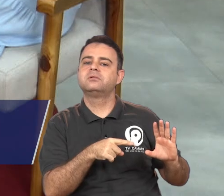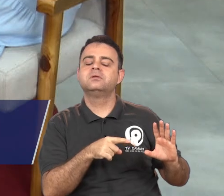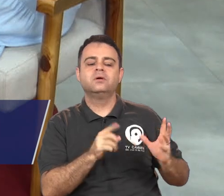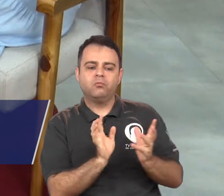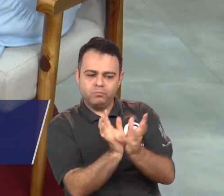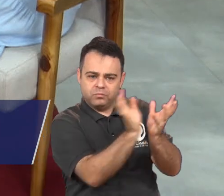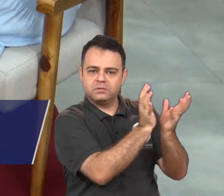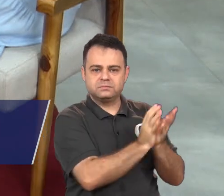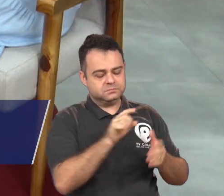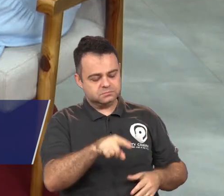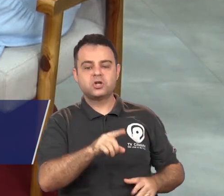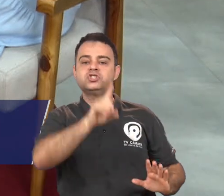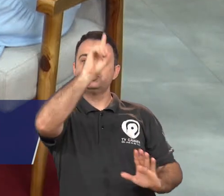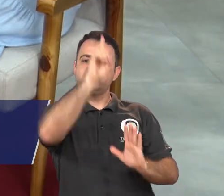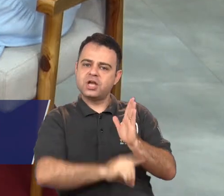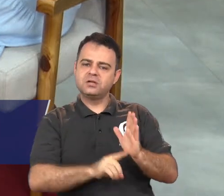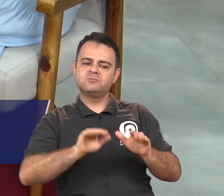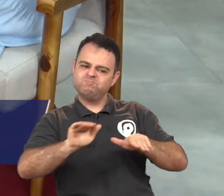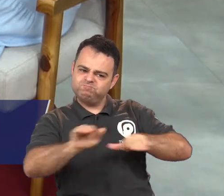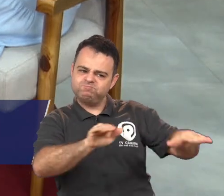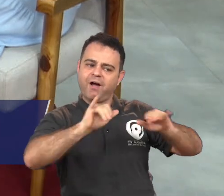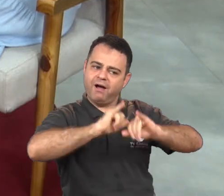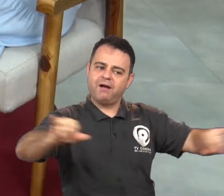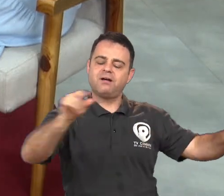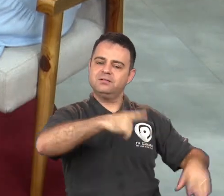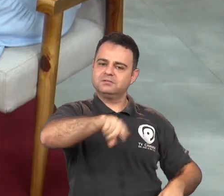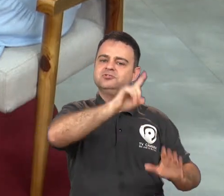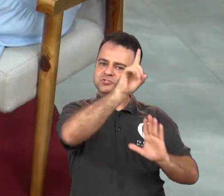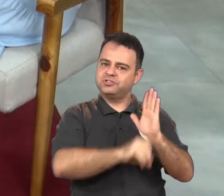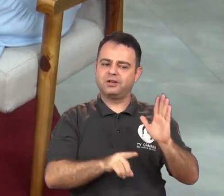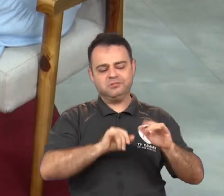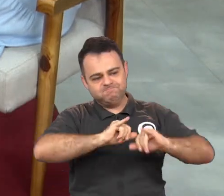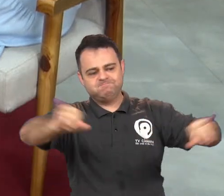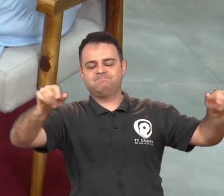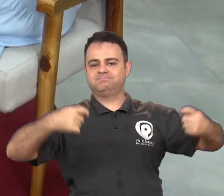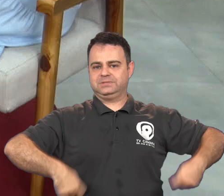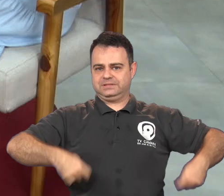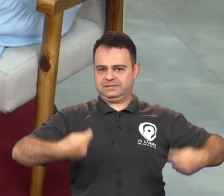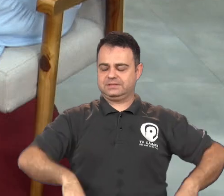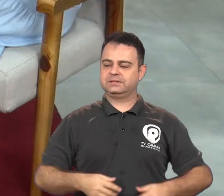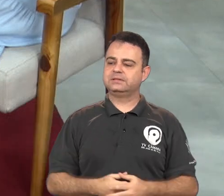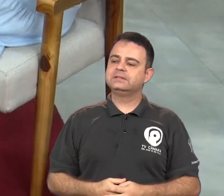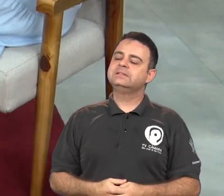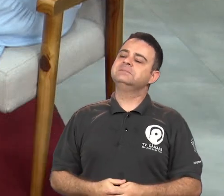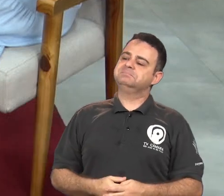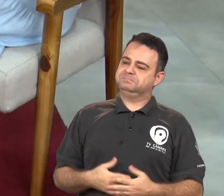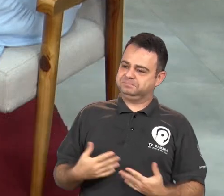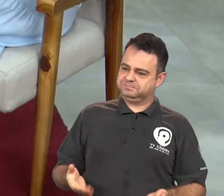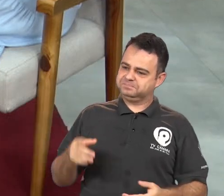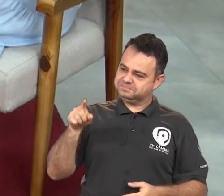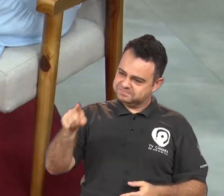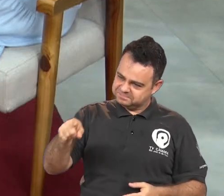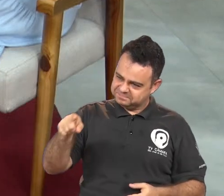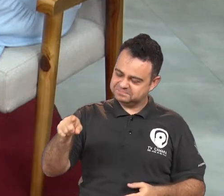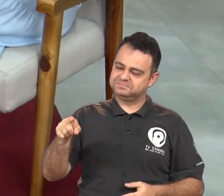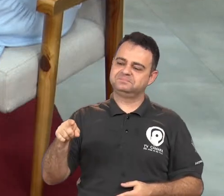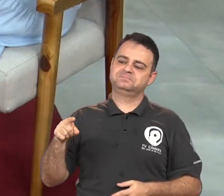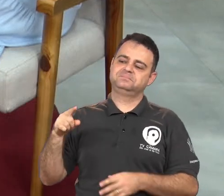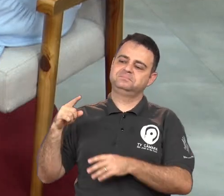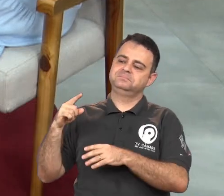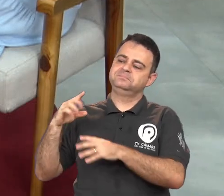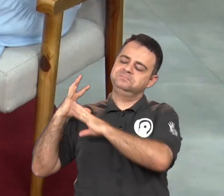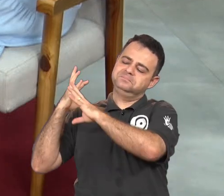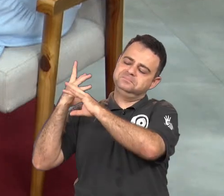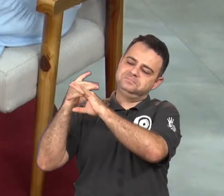esse direito, que é lei e é para ser usado. Vereadora, eu vou fazer um breve resumo da sua trajetória